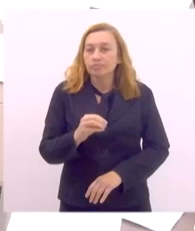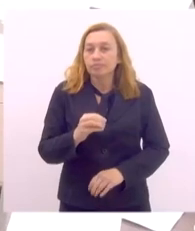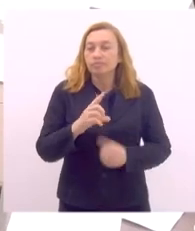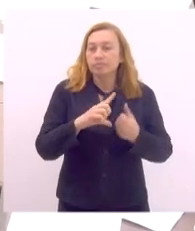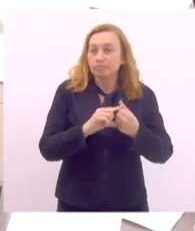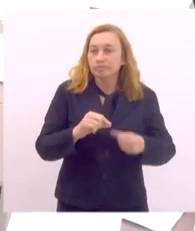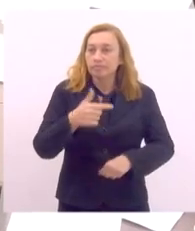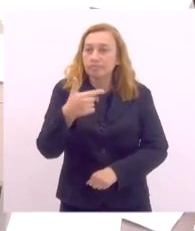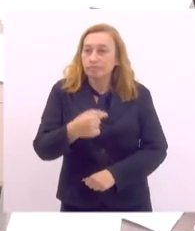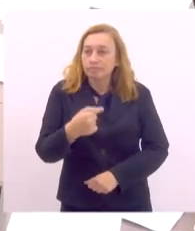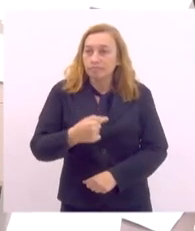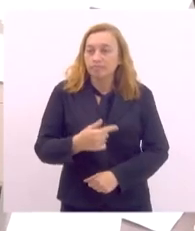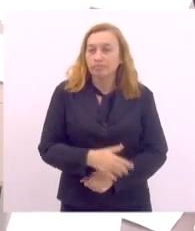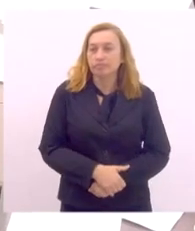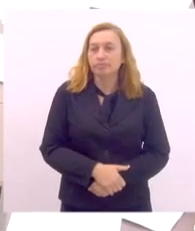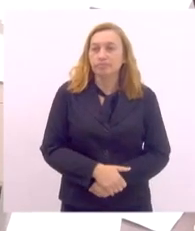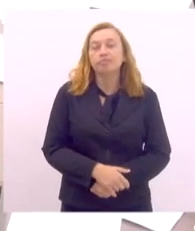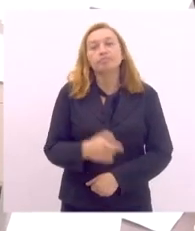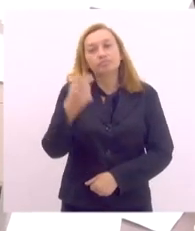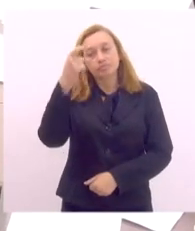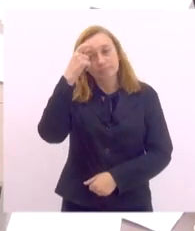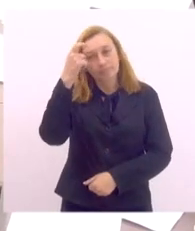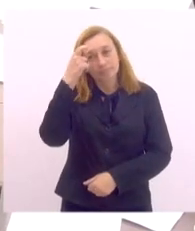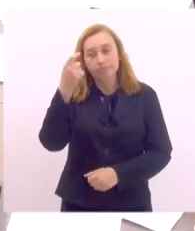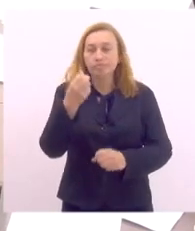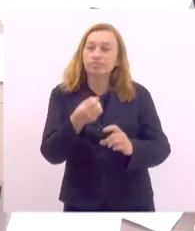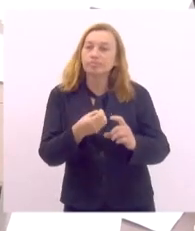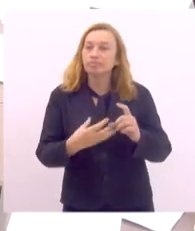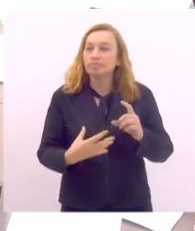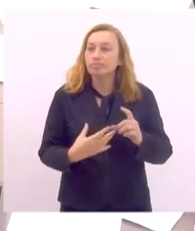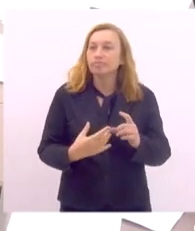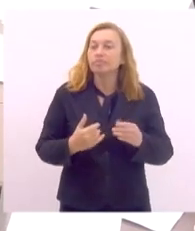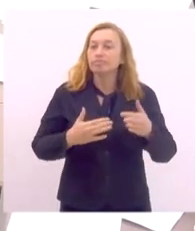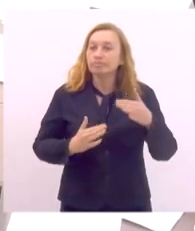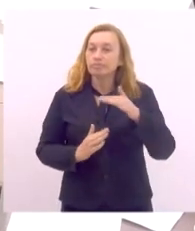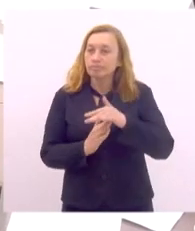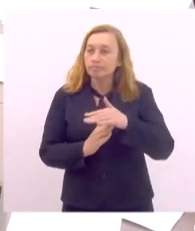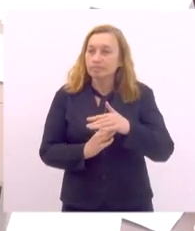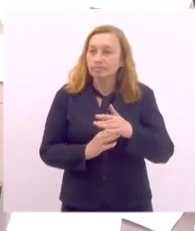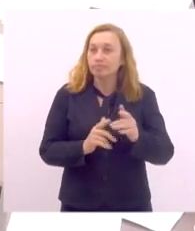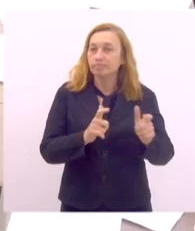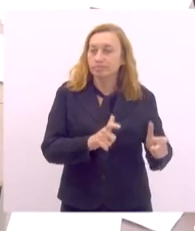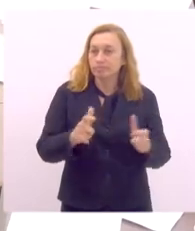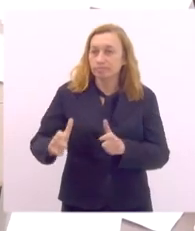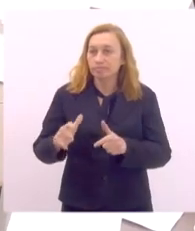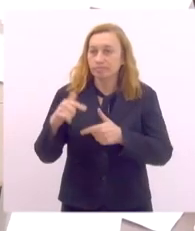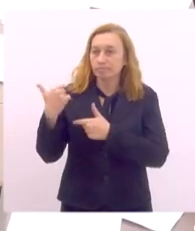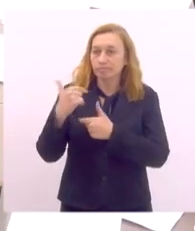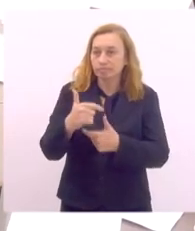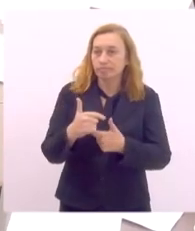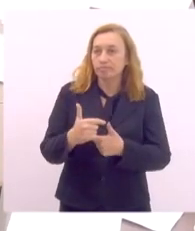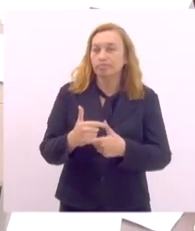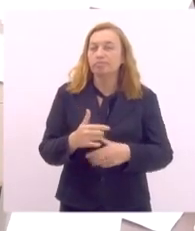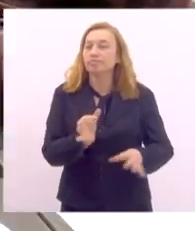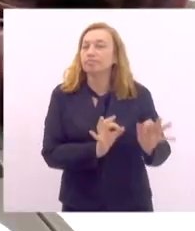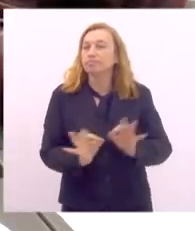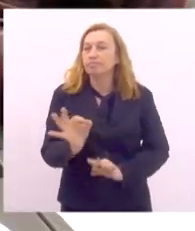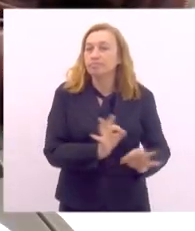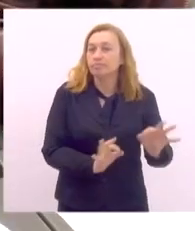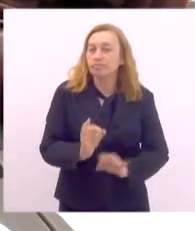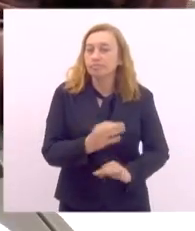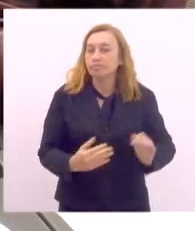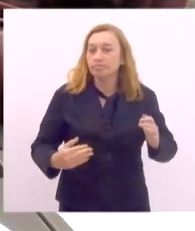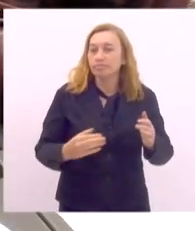7º, está escrito assim. O memorial descritivo dos limites da unidade de conservação deverá ser elaborado em